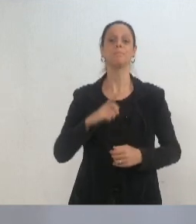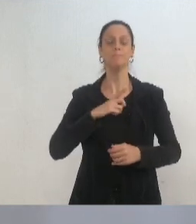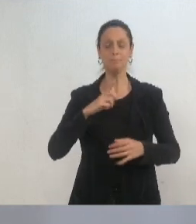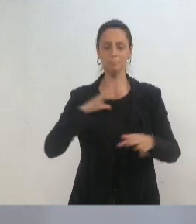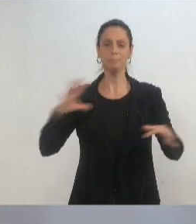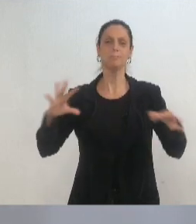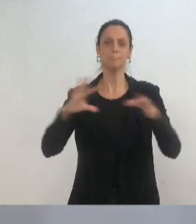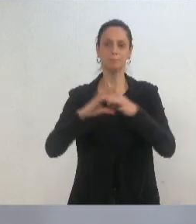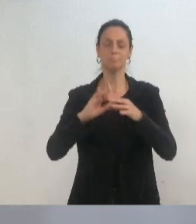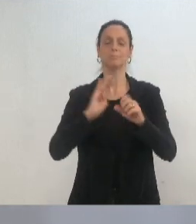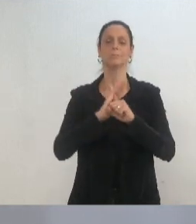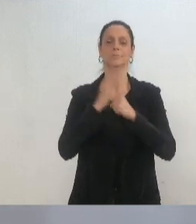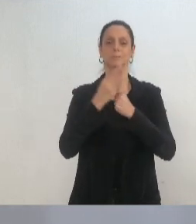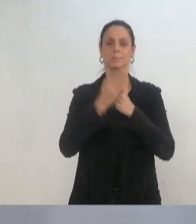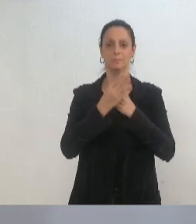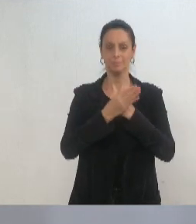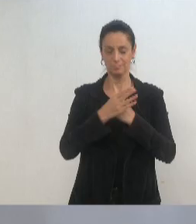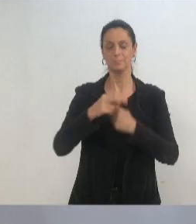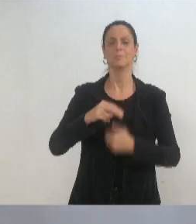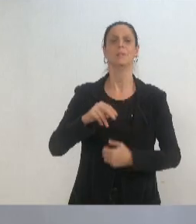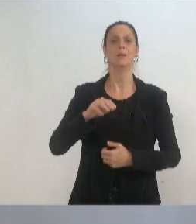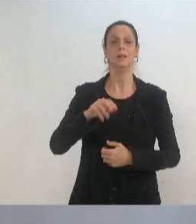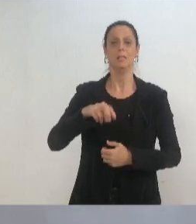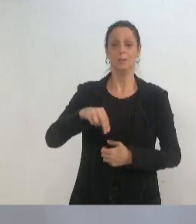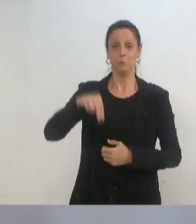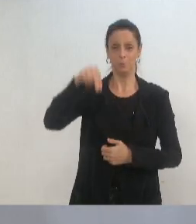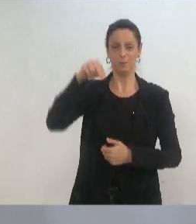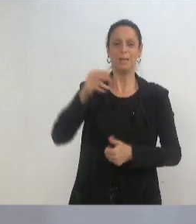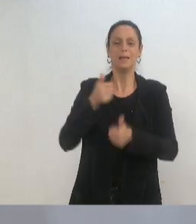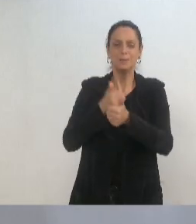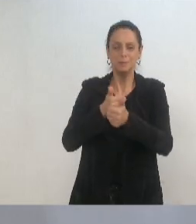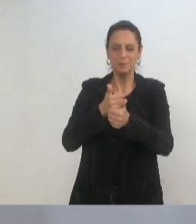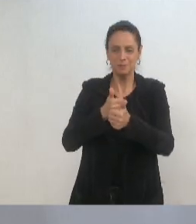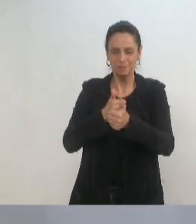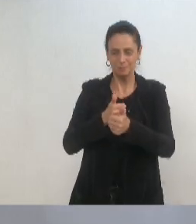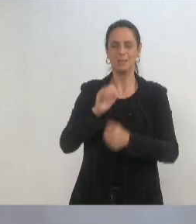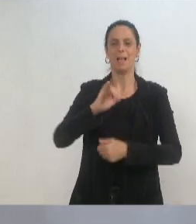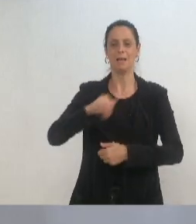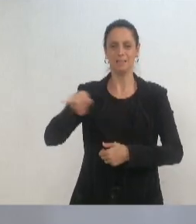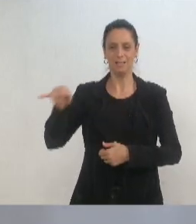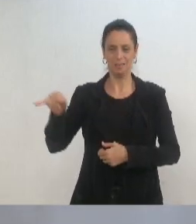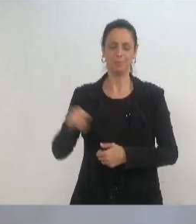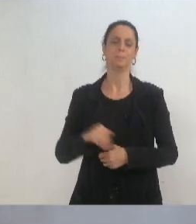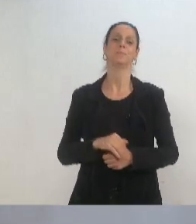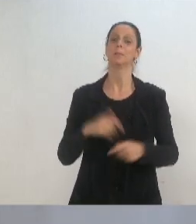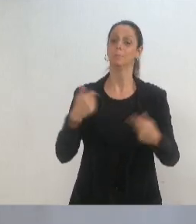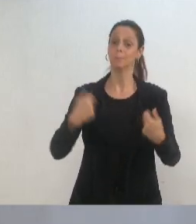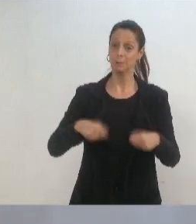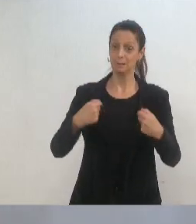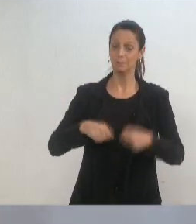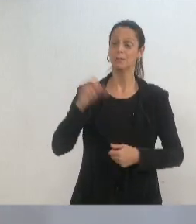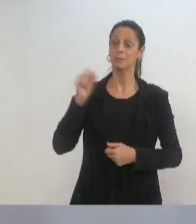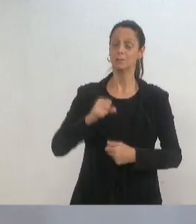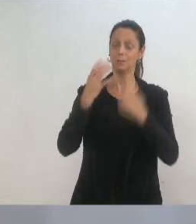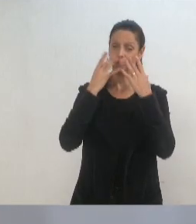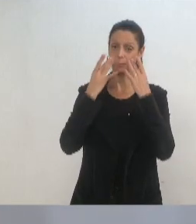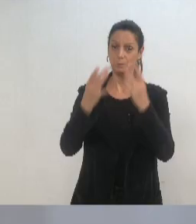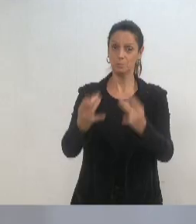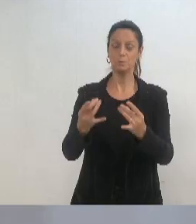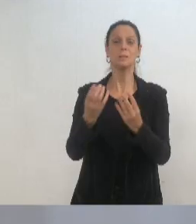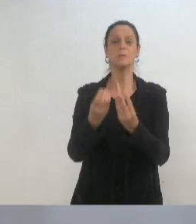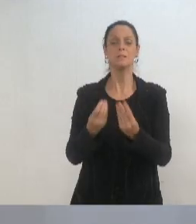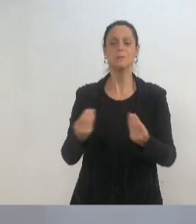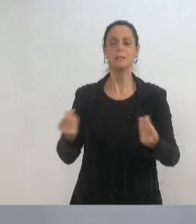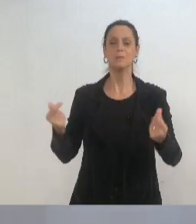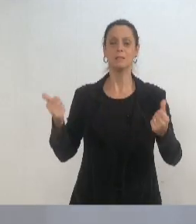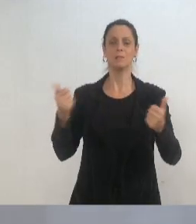de bairros da região noroeste de Blumenau, que ainda não é pavimentada. Então, com certeza, precisa ter um olhar sensível à rua Ribeirão Shelters.